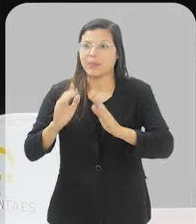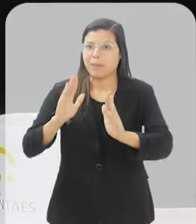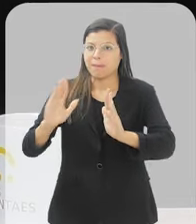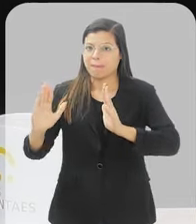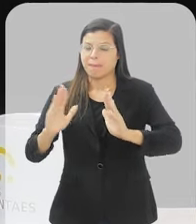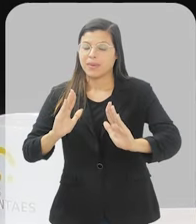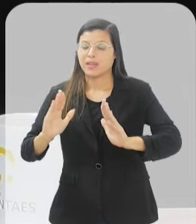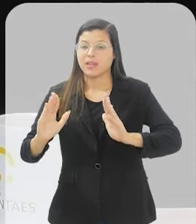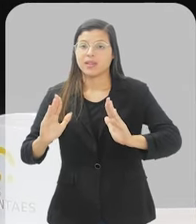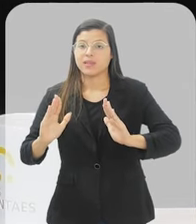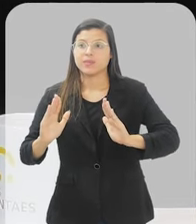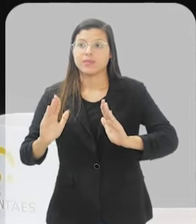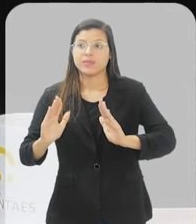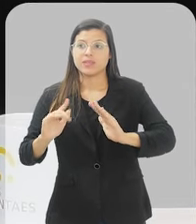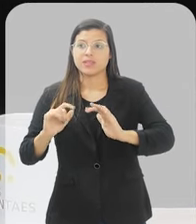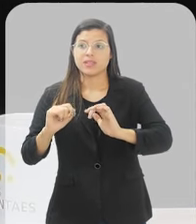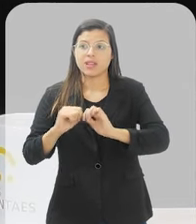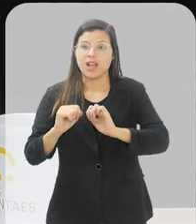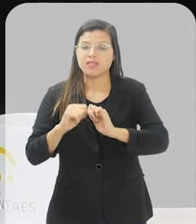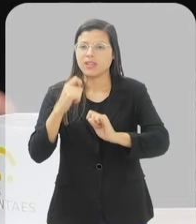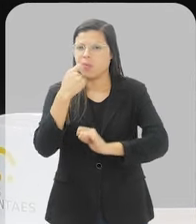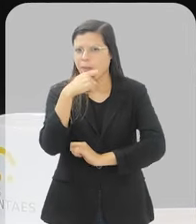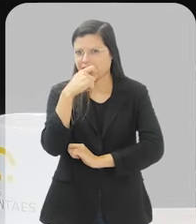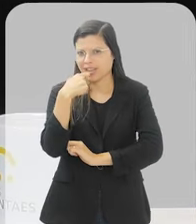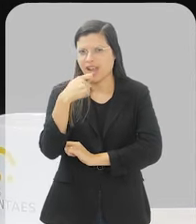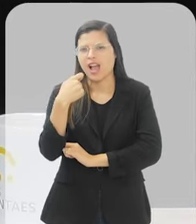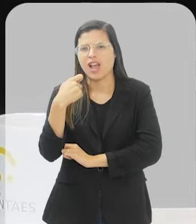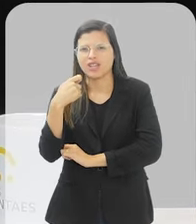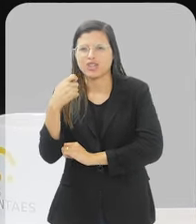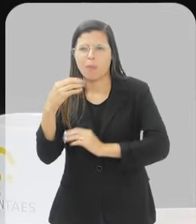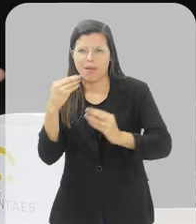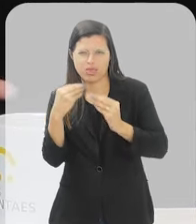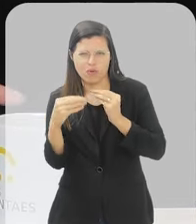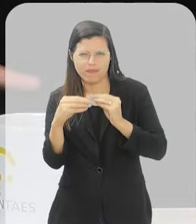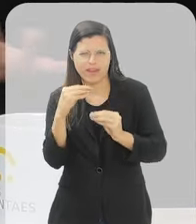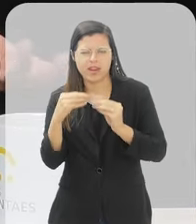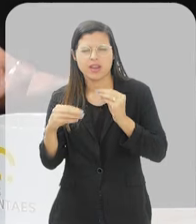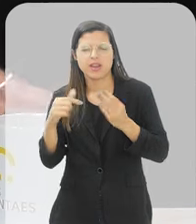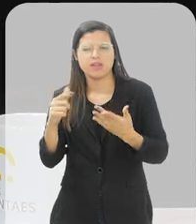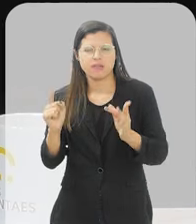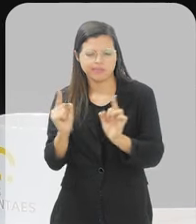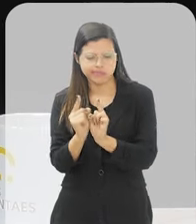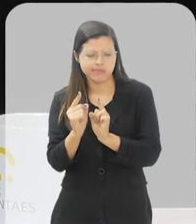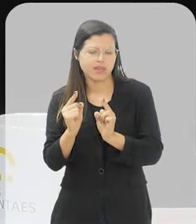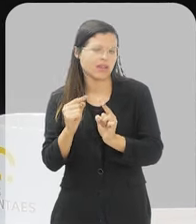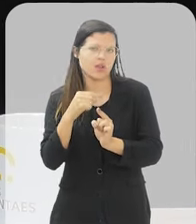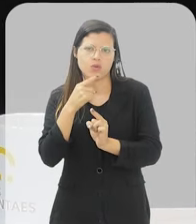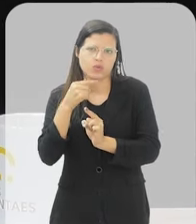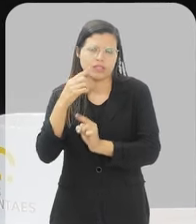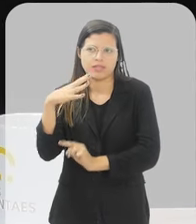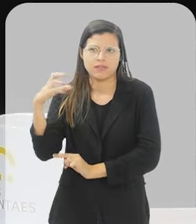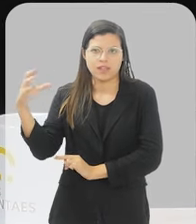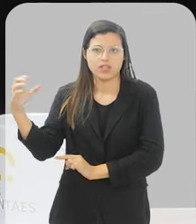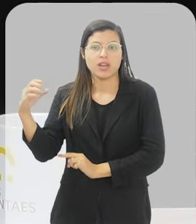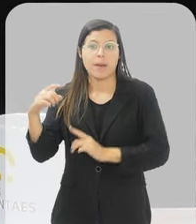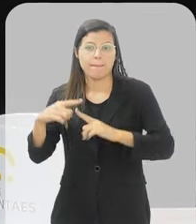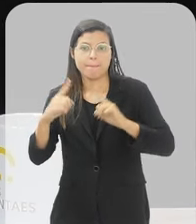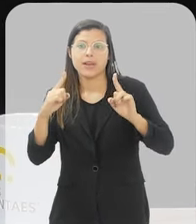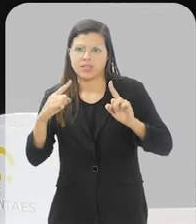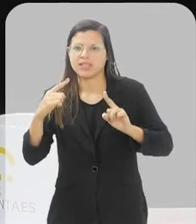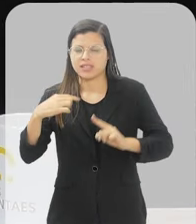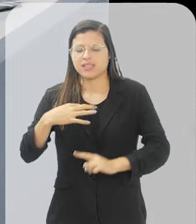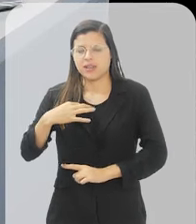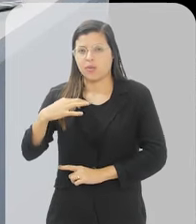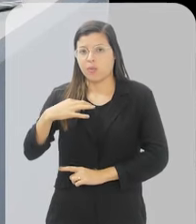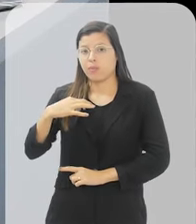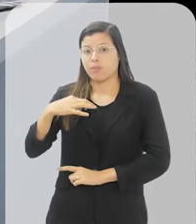no período, eu estava fazendo maquiagem numa minissérie. E aí não teria como eu viajar, mas a fantasia foi pro Canadá,